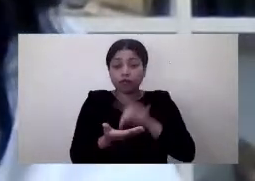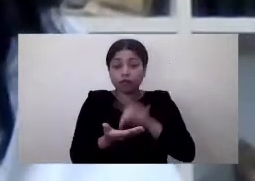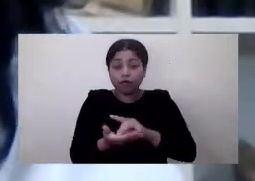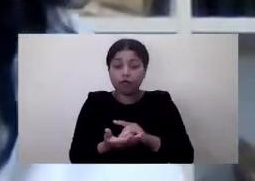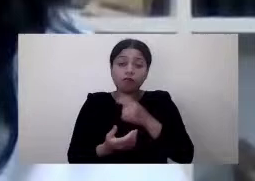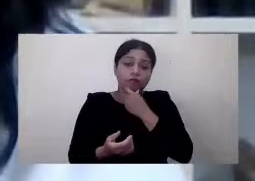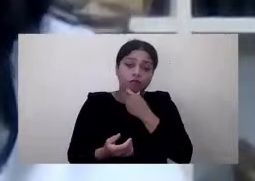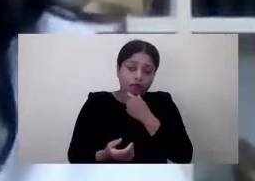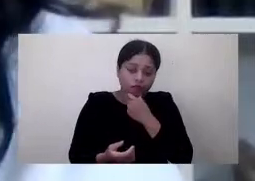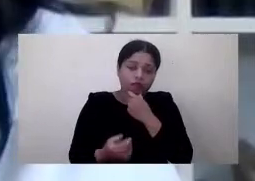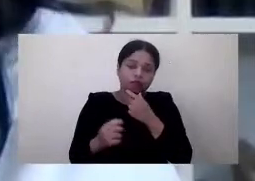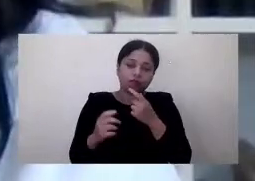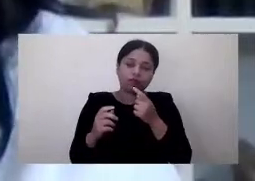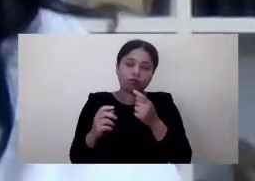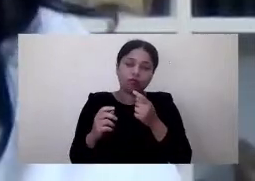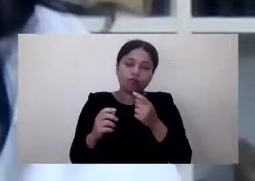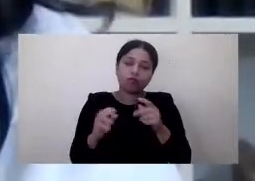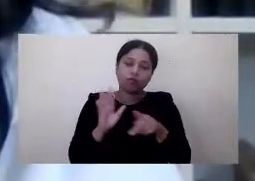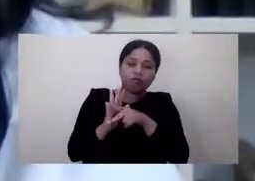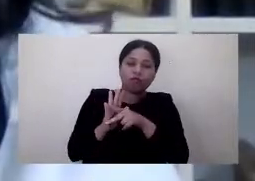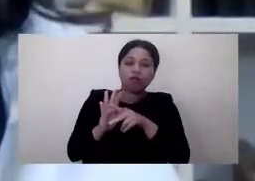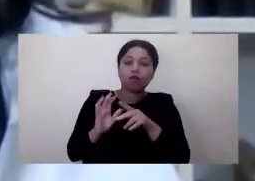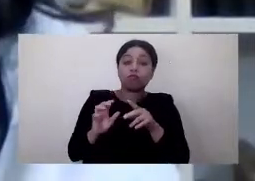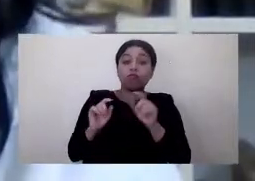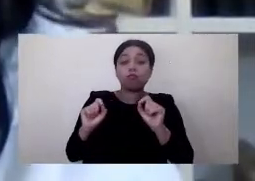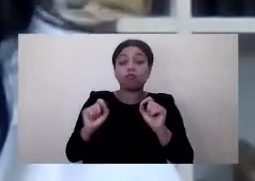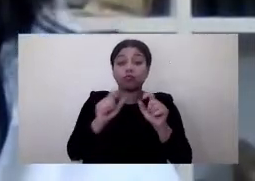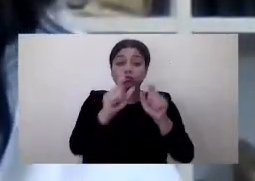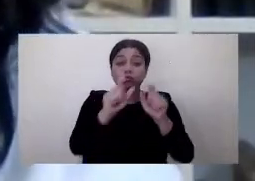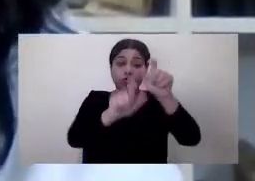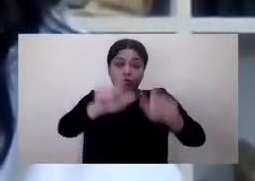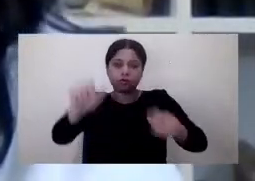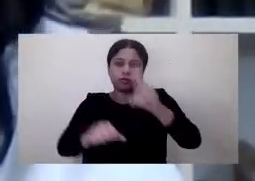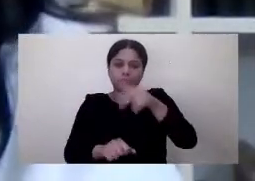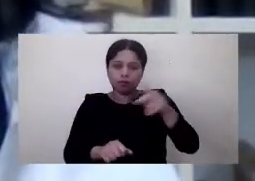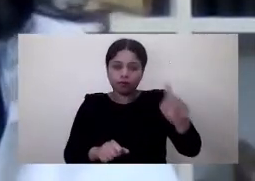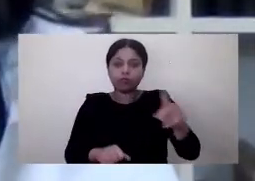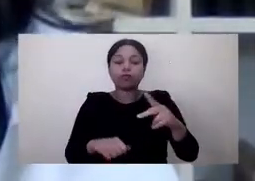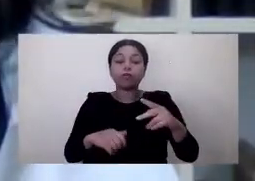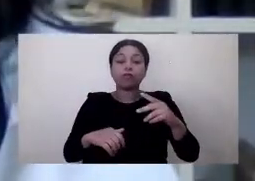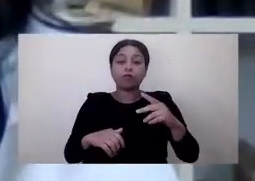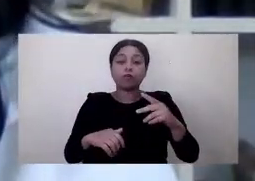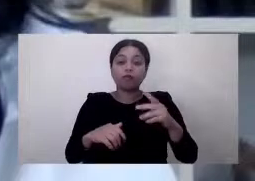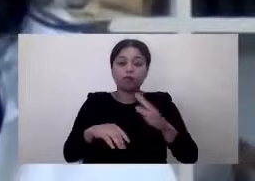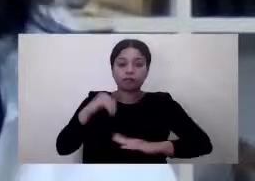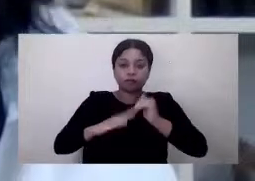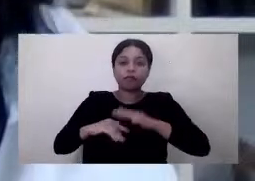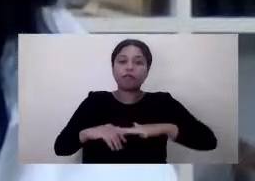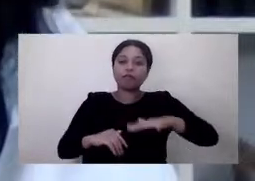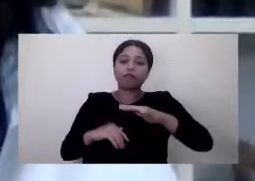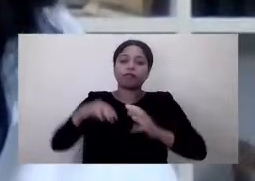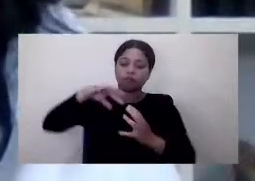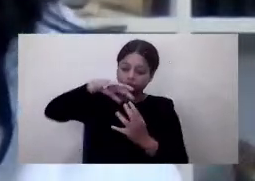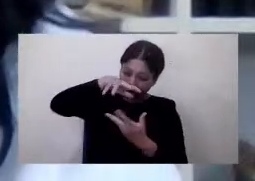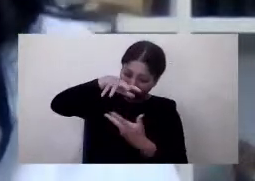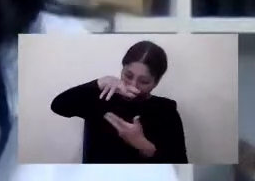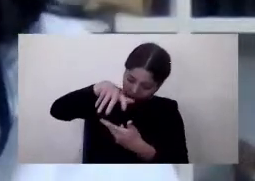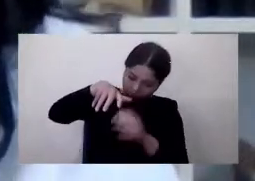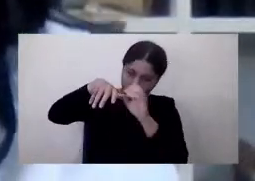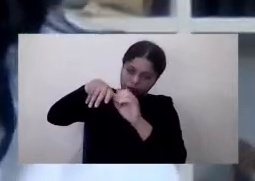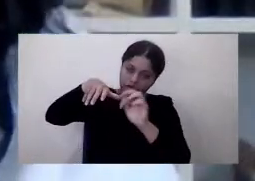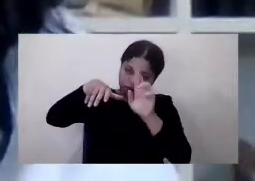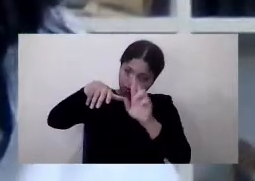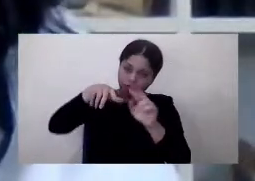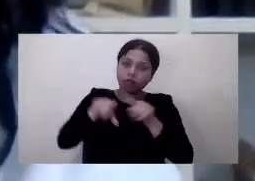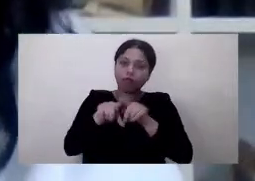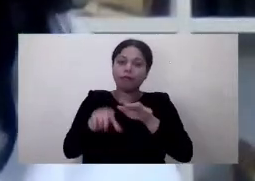Dialogue, que fortalece redes de professores e comunidades de prática na região do Oriente Médio e Norte da África. Ela também já